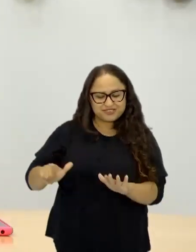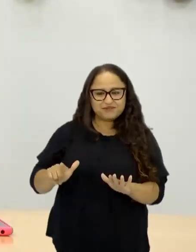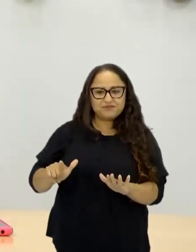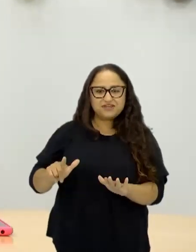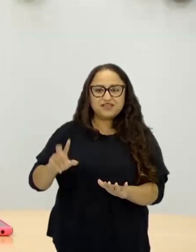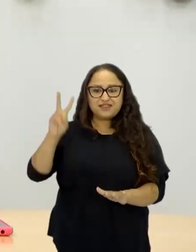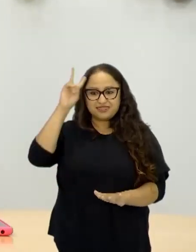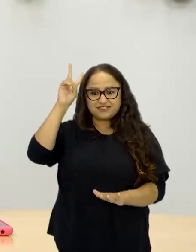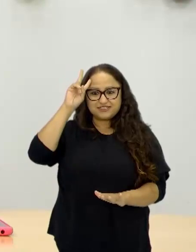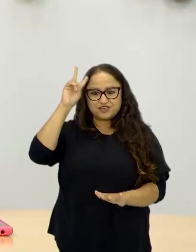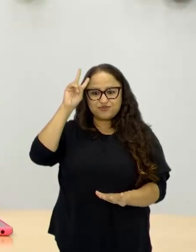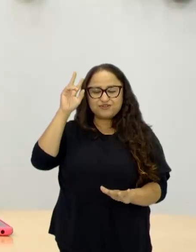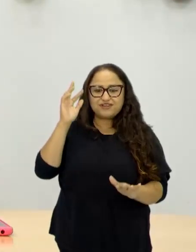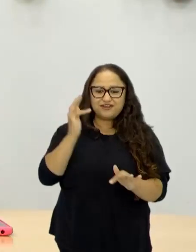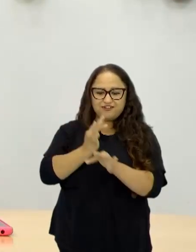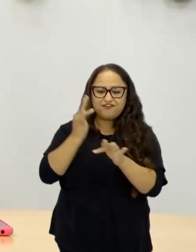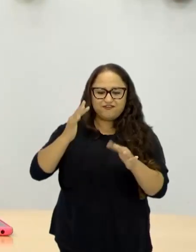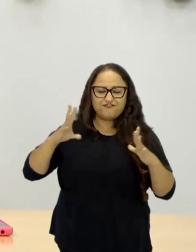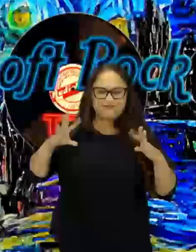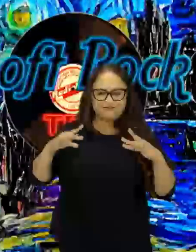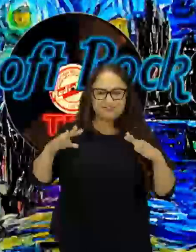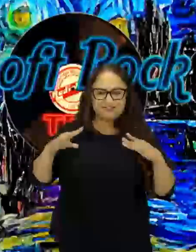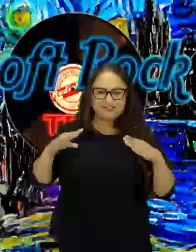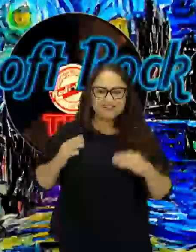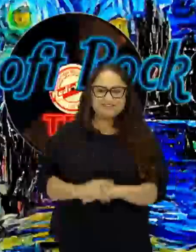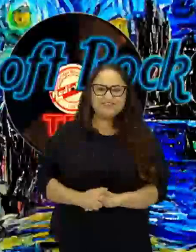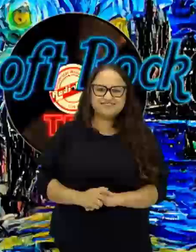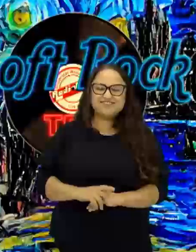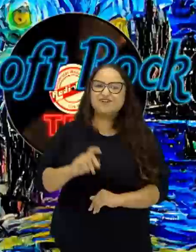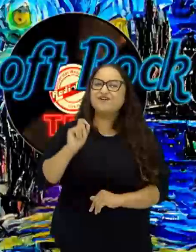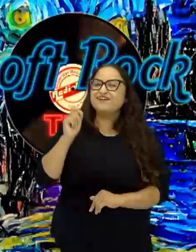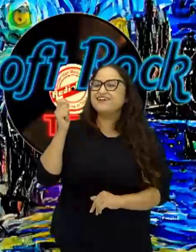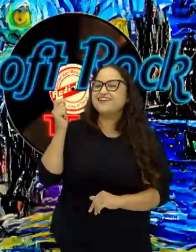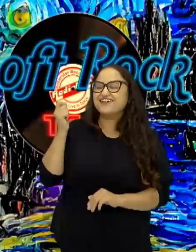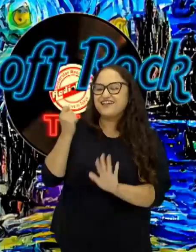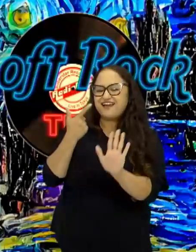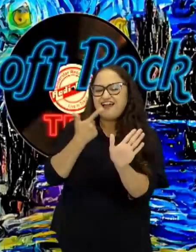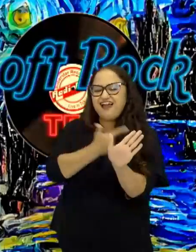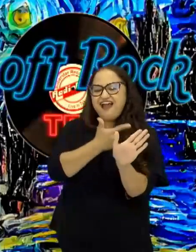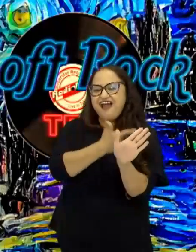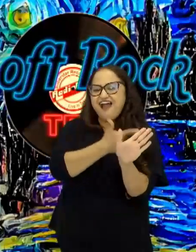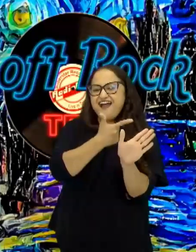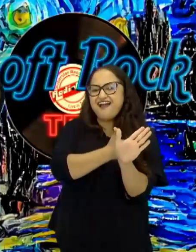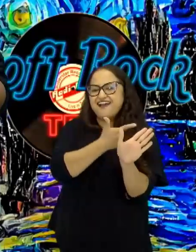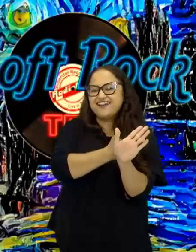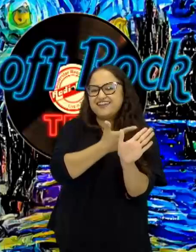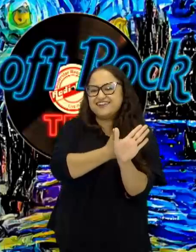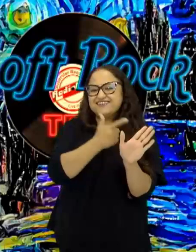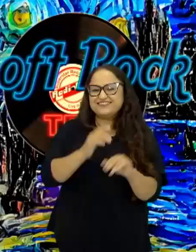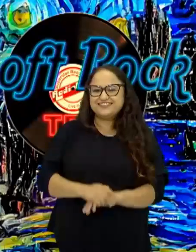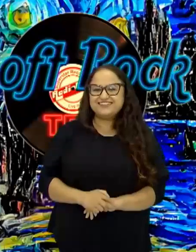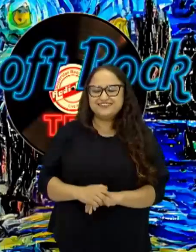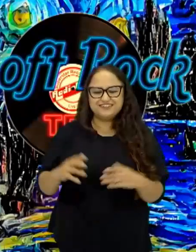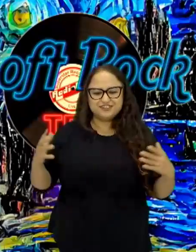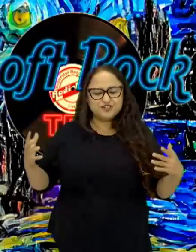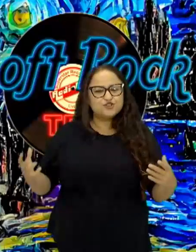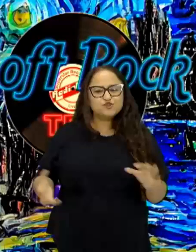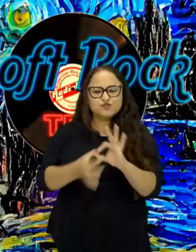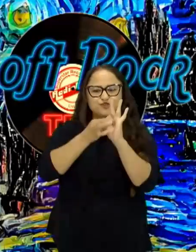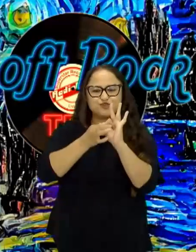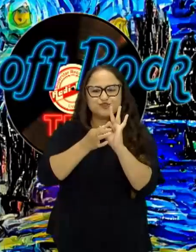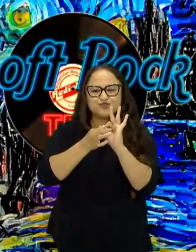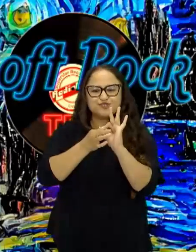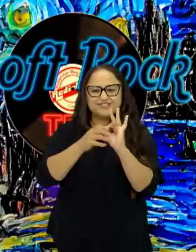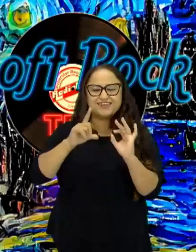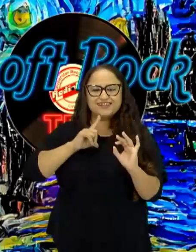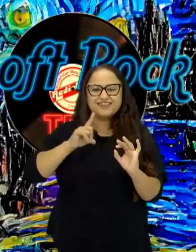Já tem aula, então já vai ter aula. Olha. Você viu que a ironia, isso que a gente estava falando antes, né? Prefere o humor ou a crítica? Ele juntou os dois. É meio